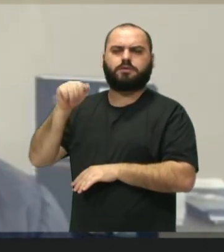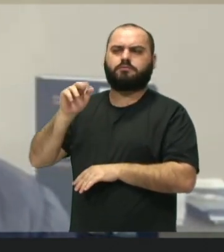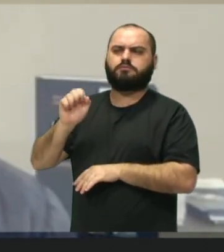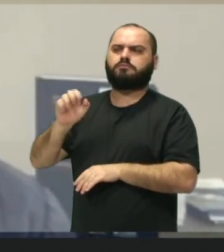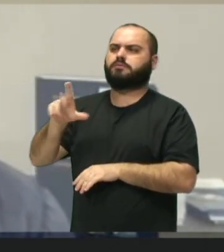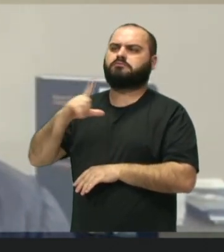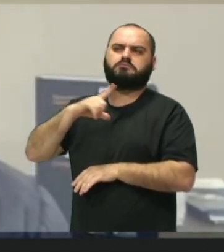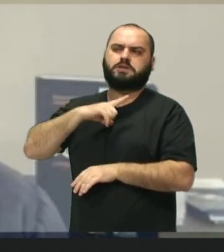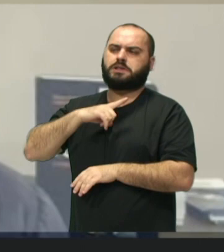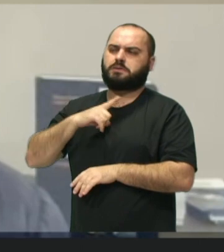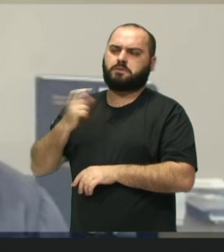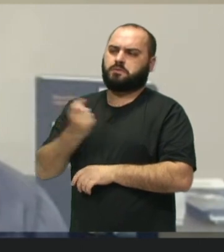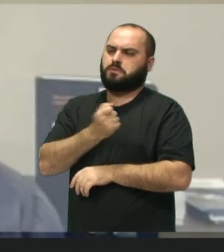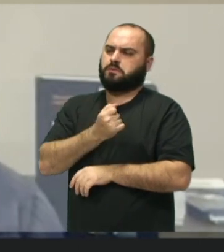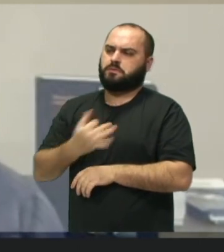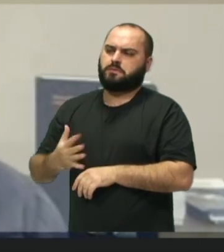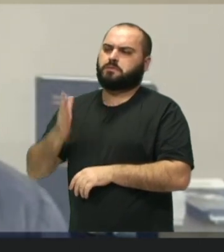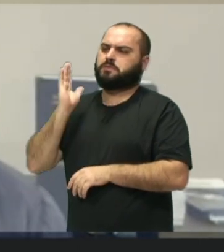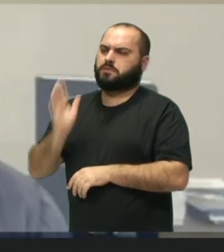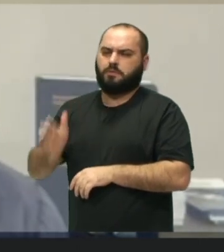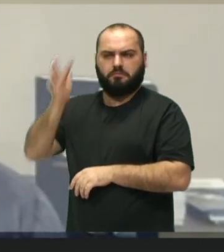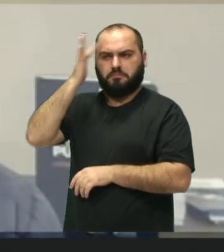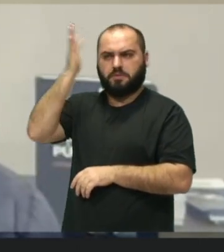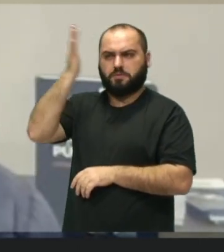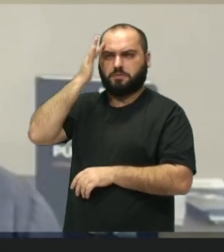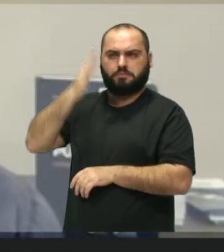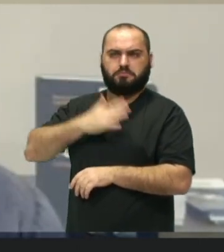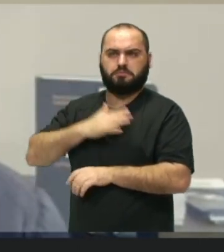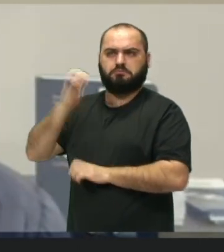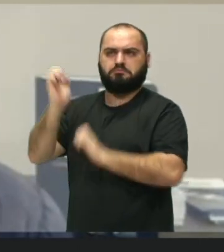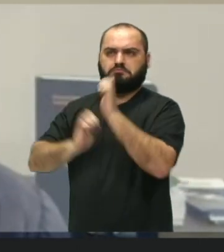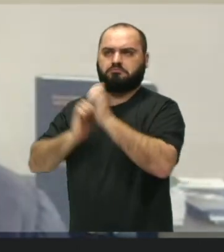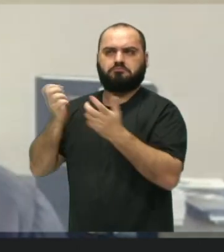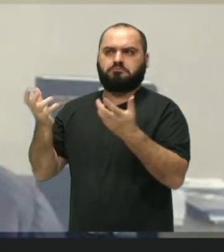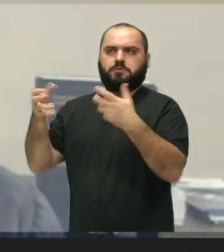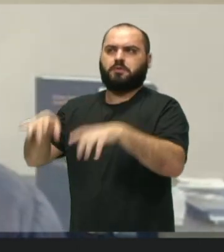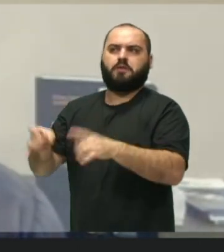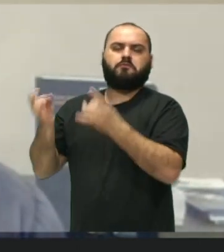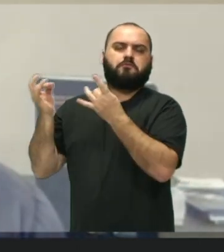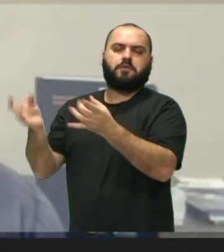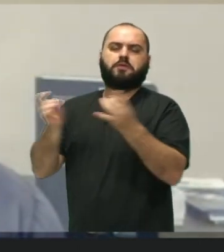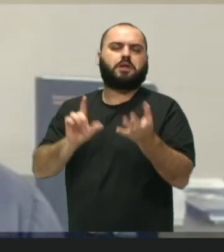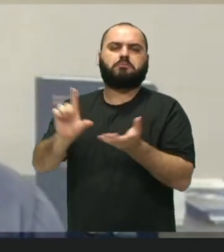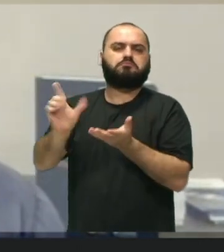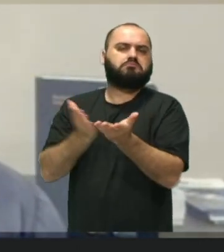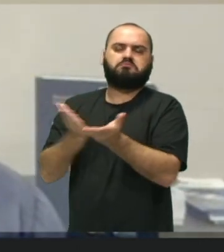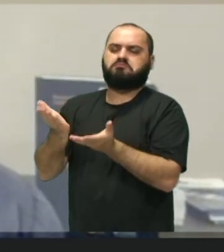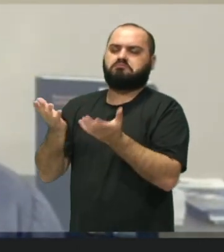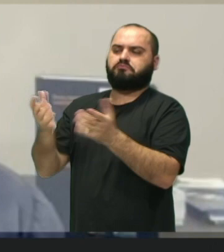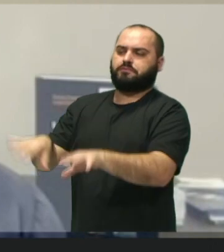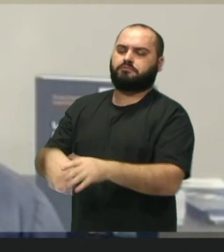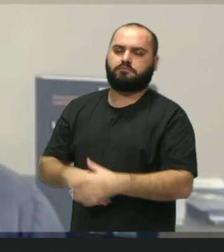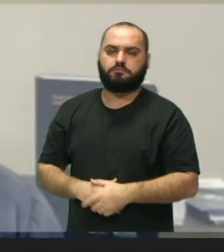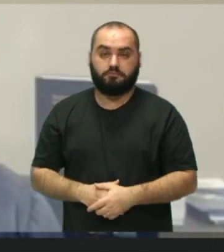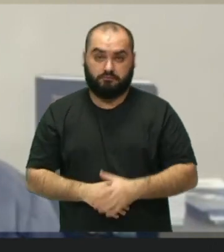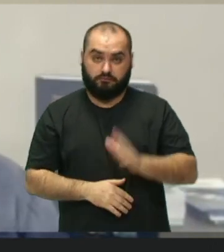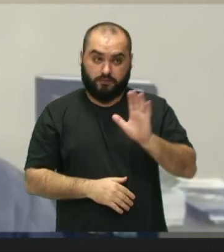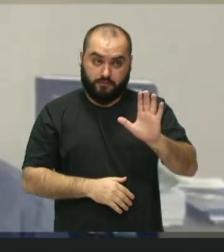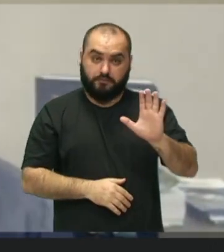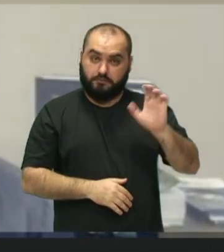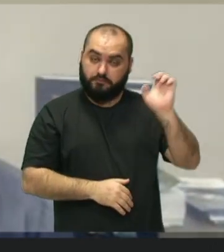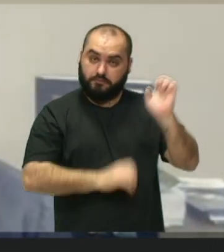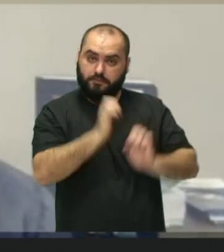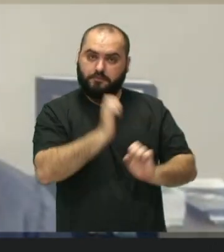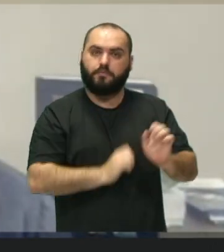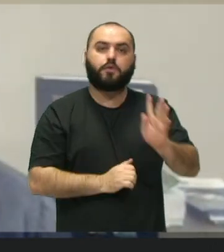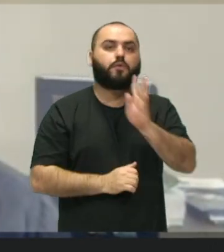produção tomada, eu já cheguei no meu sonho na minha empresa, eu não quero vender por licitação. E eu costumo dizer, como observatório social,